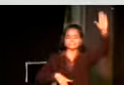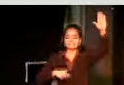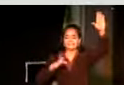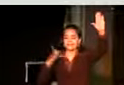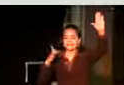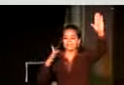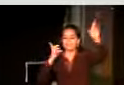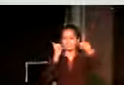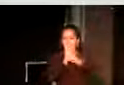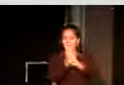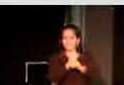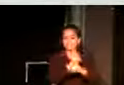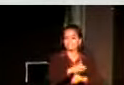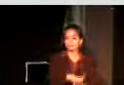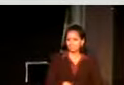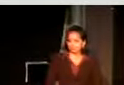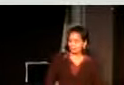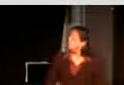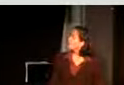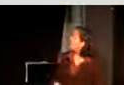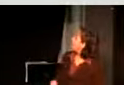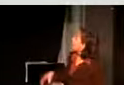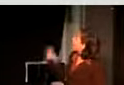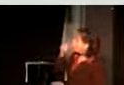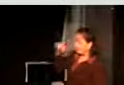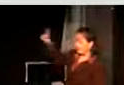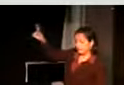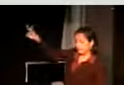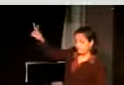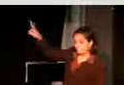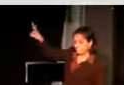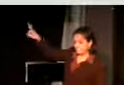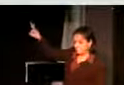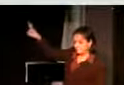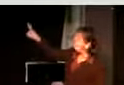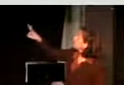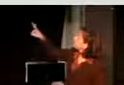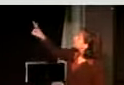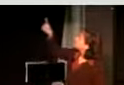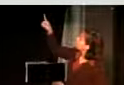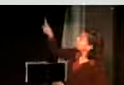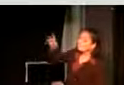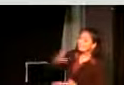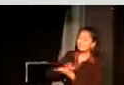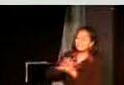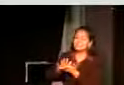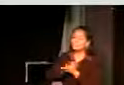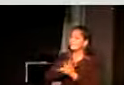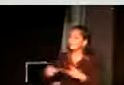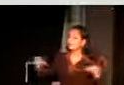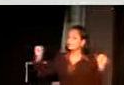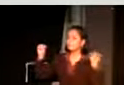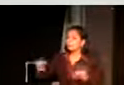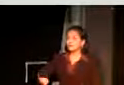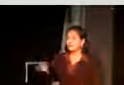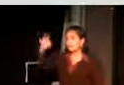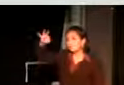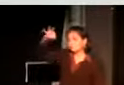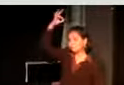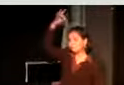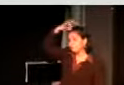lá 180 antes de Cristo olha só o que ele diz nada existe de mais miserável que o espírito